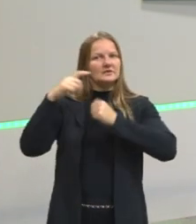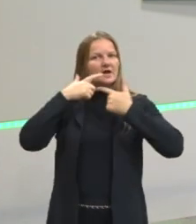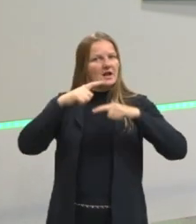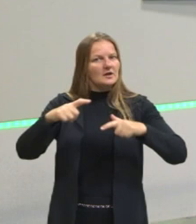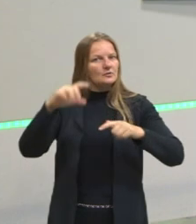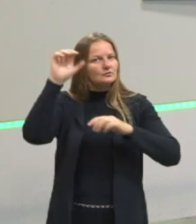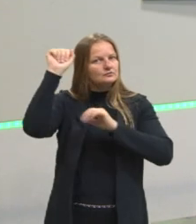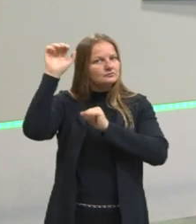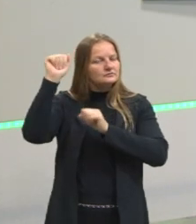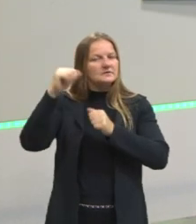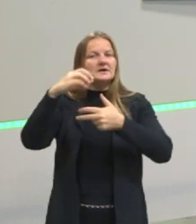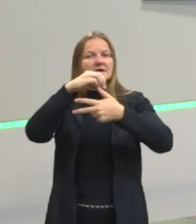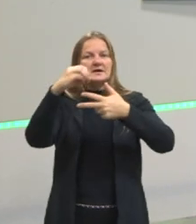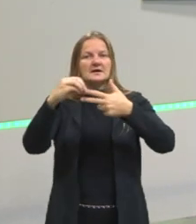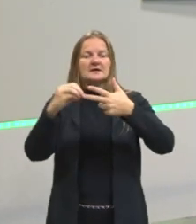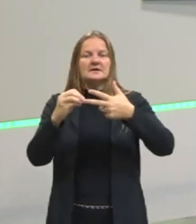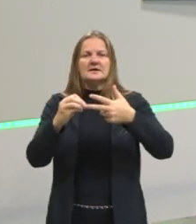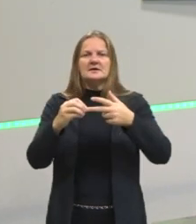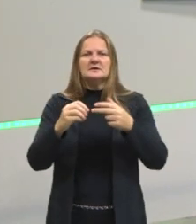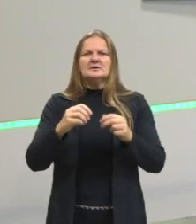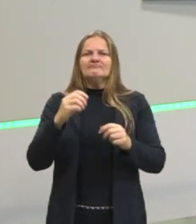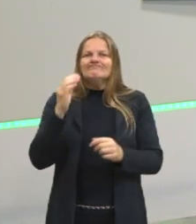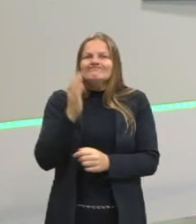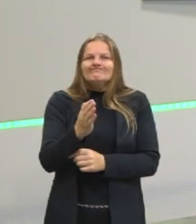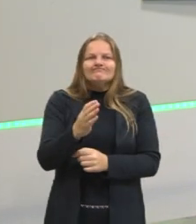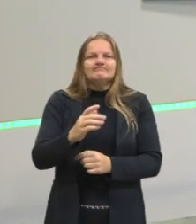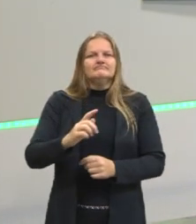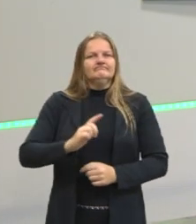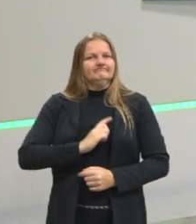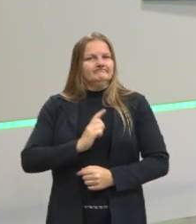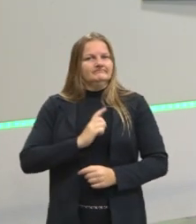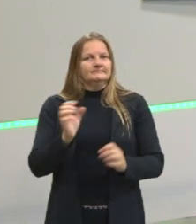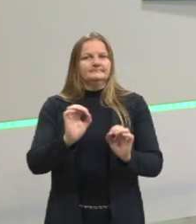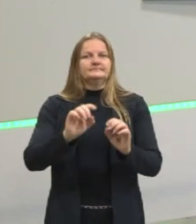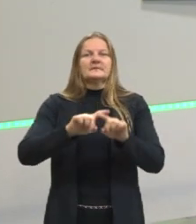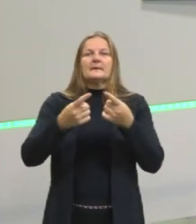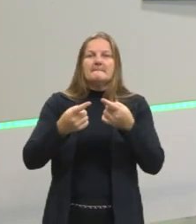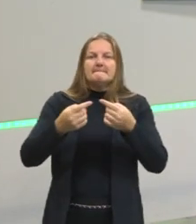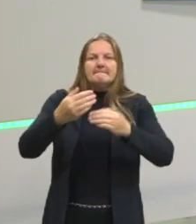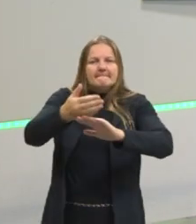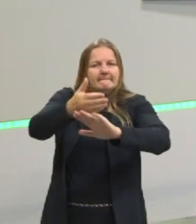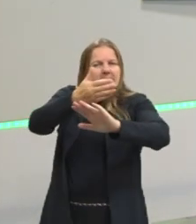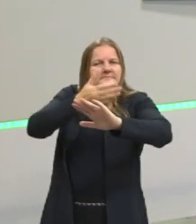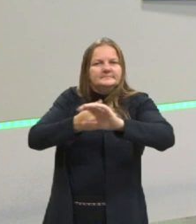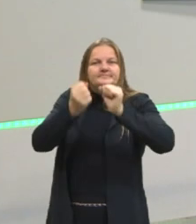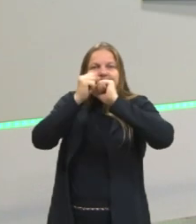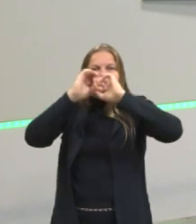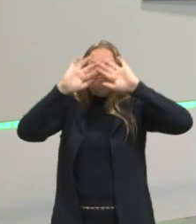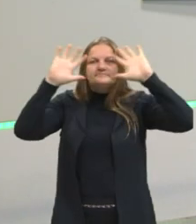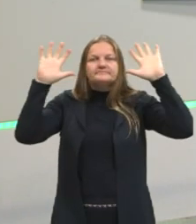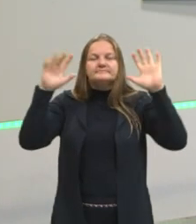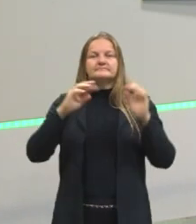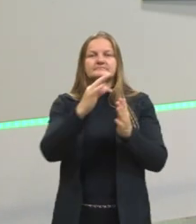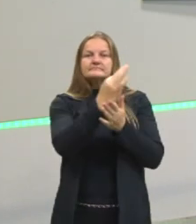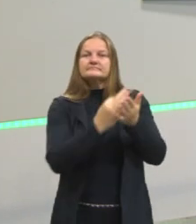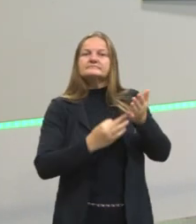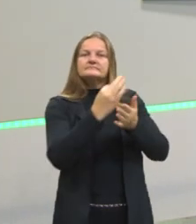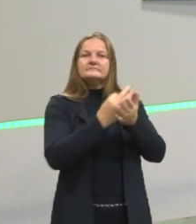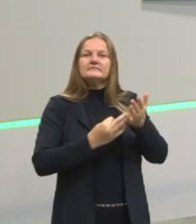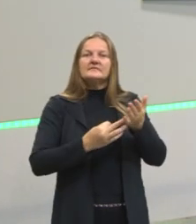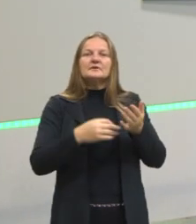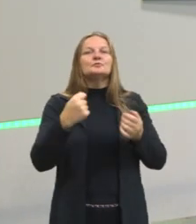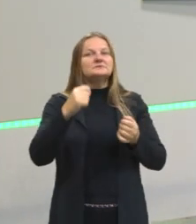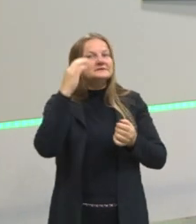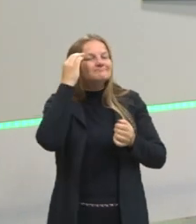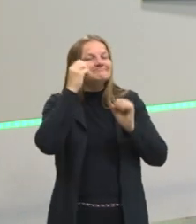fake no ENEM não vai ser cobrado diretamente essas regras a vocês mas para interpretar um texto compreender um texto